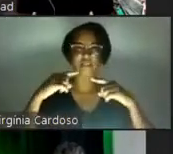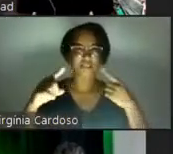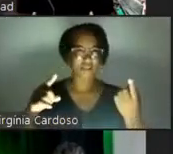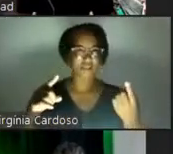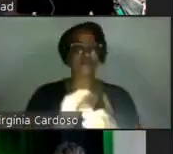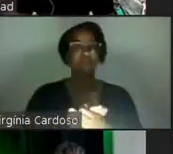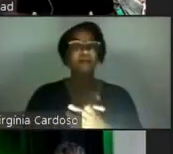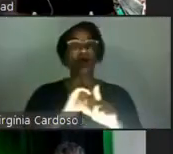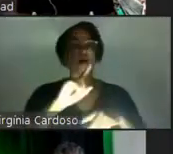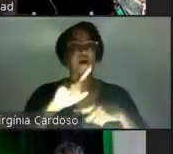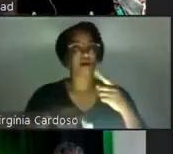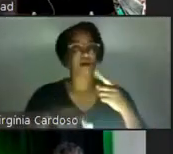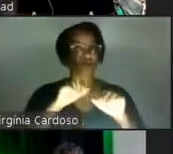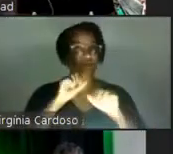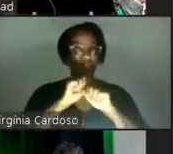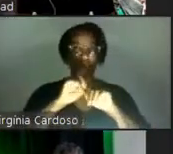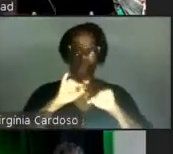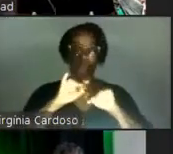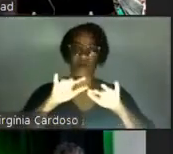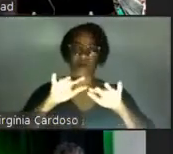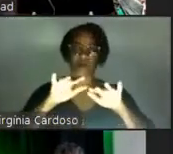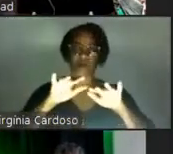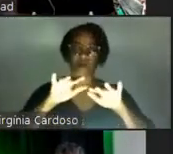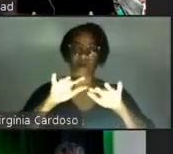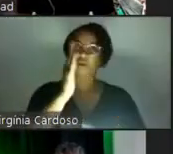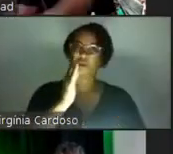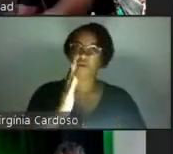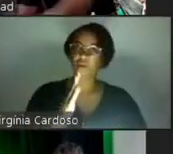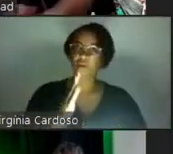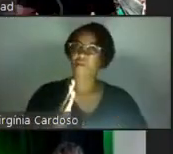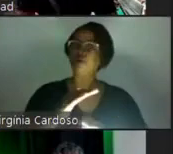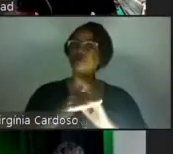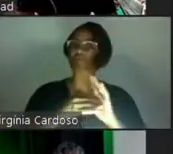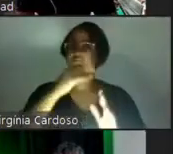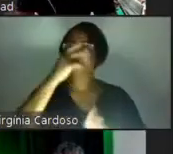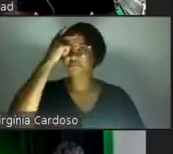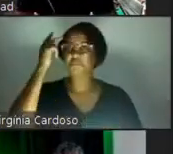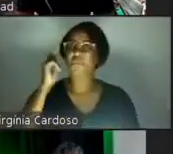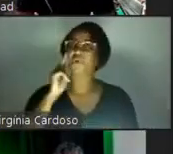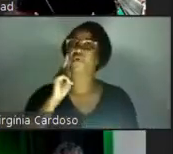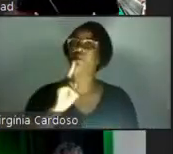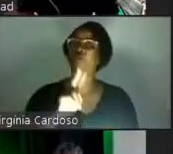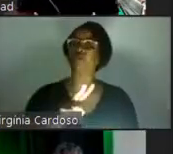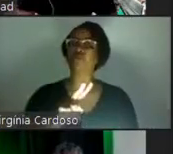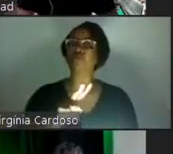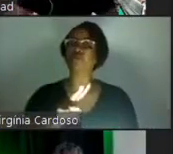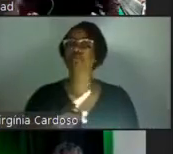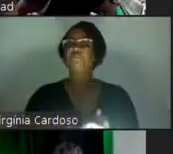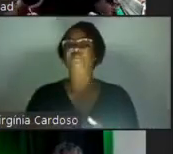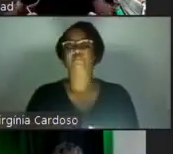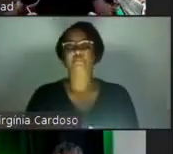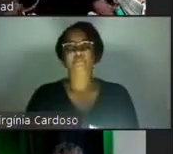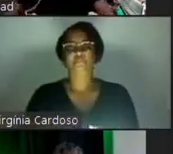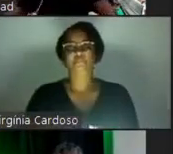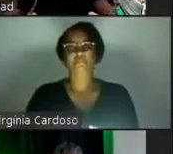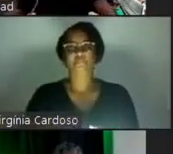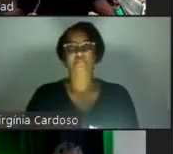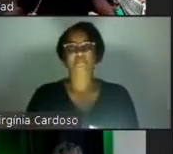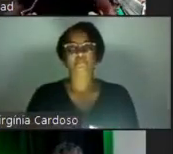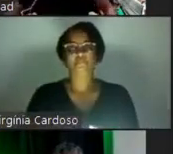caramba no Brasil todo. Eles levaram um tiro no pé.